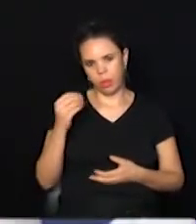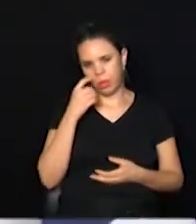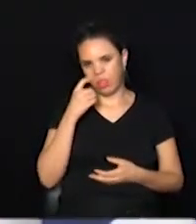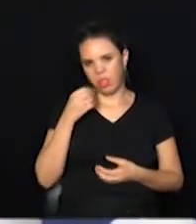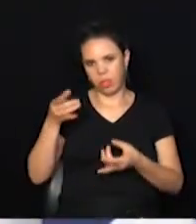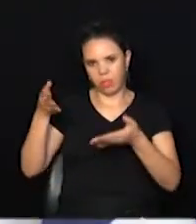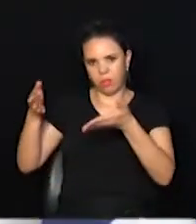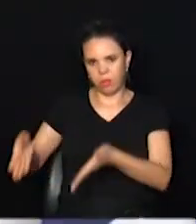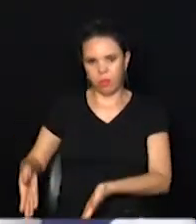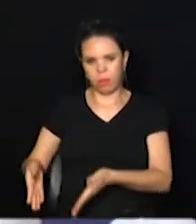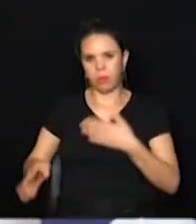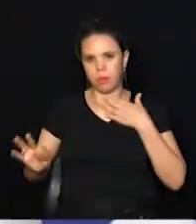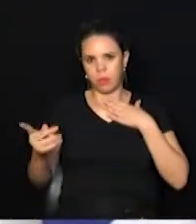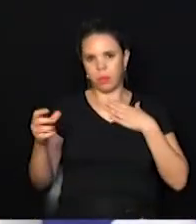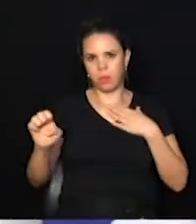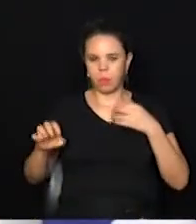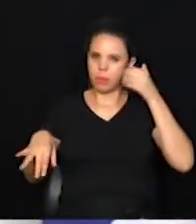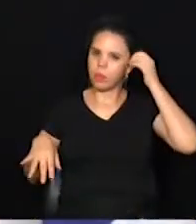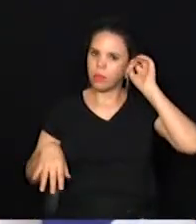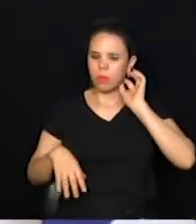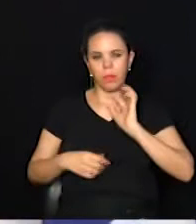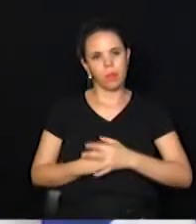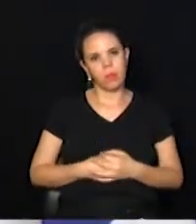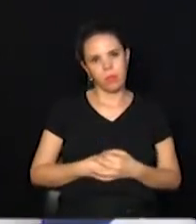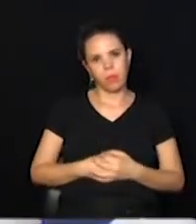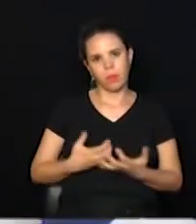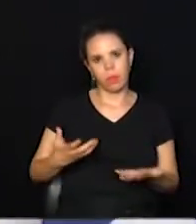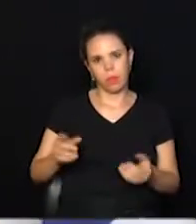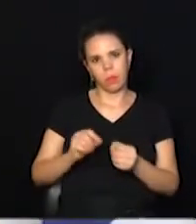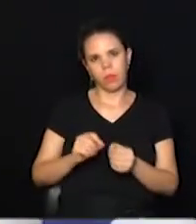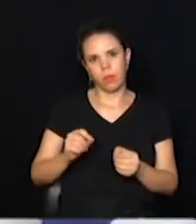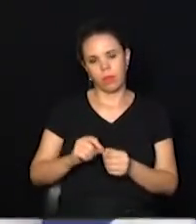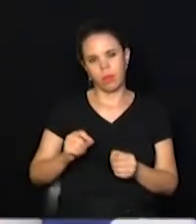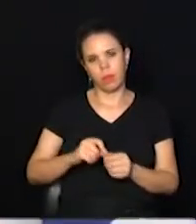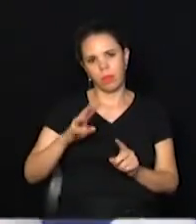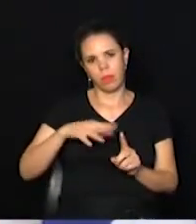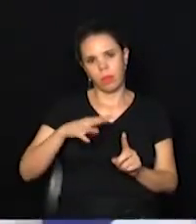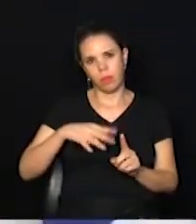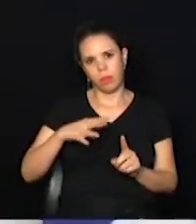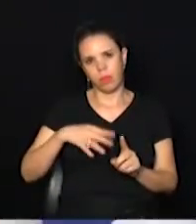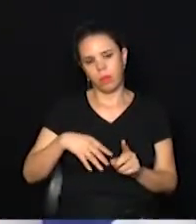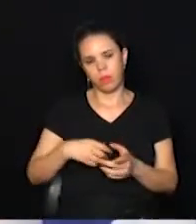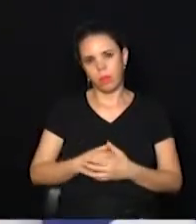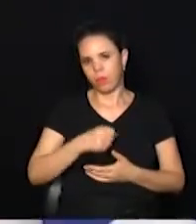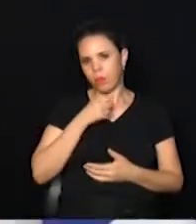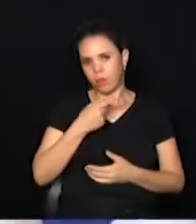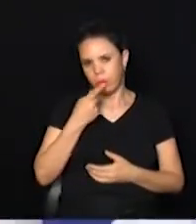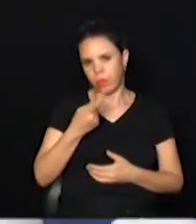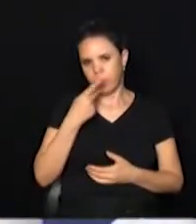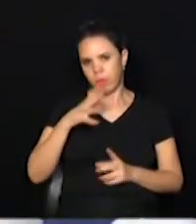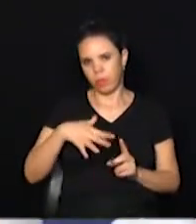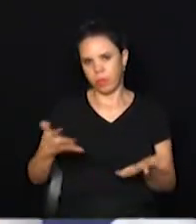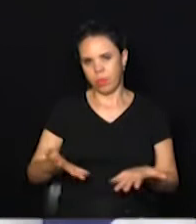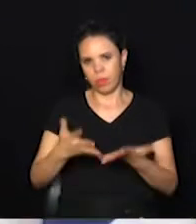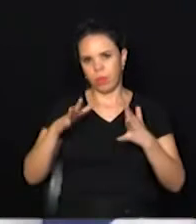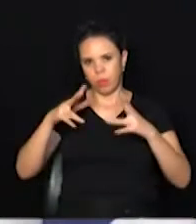quando chamaram a Rosiana, eu estava com a Rosiana, e quero aqui fazer uma parte e dedicar